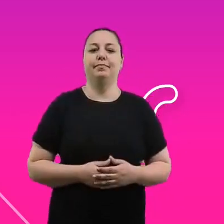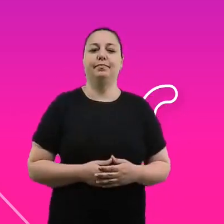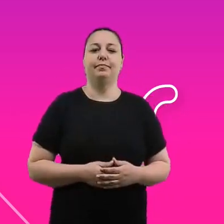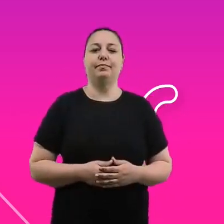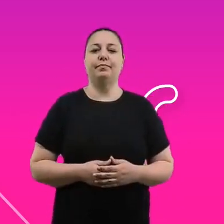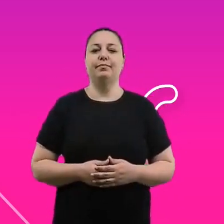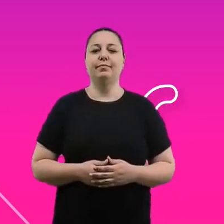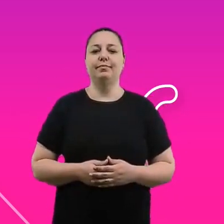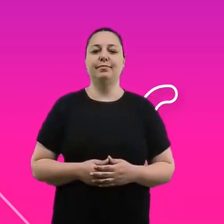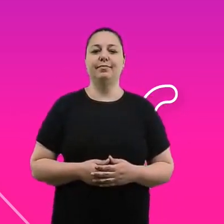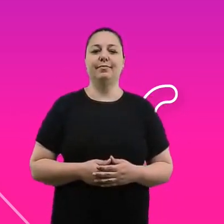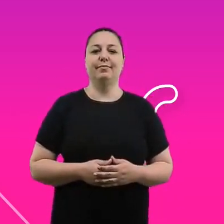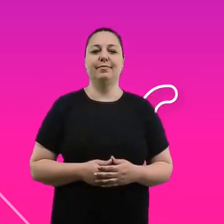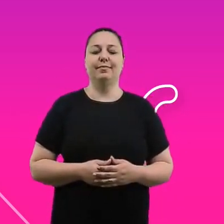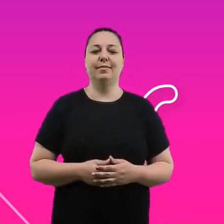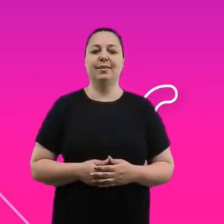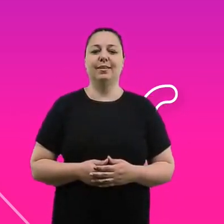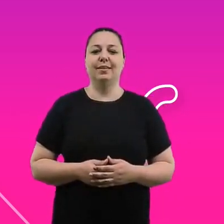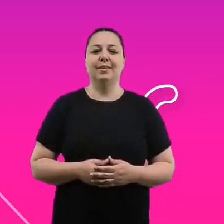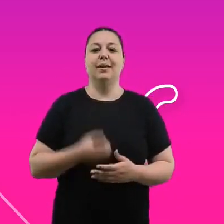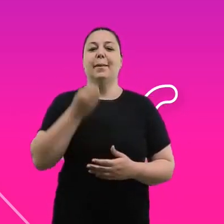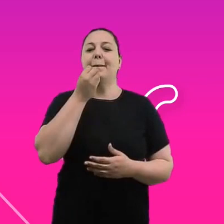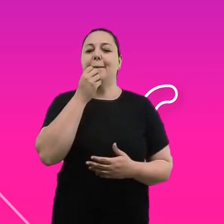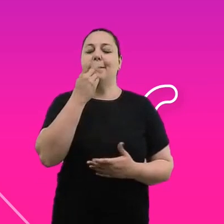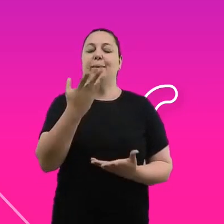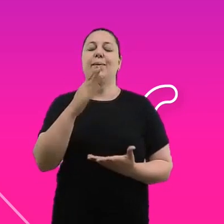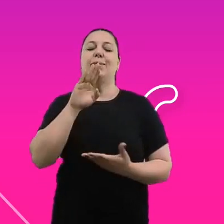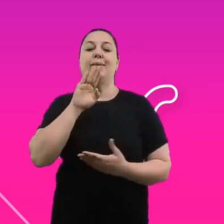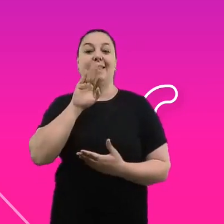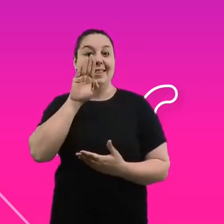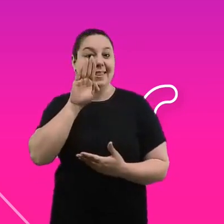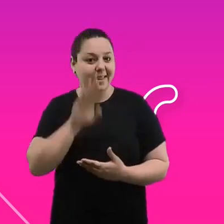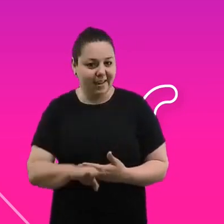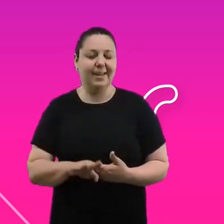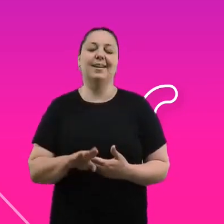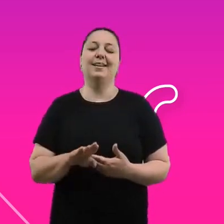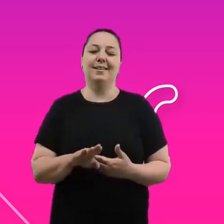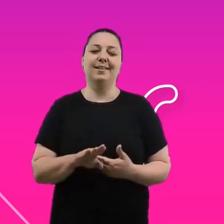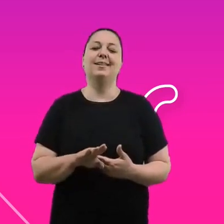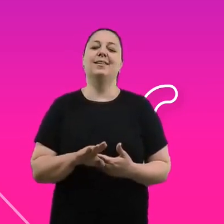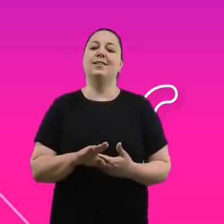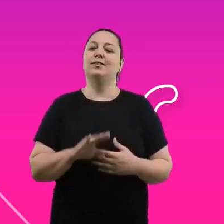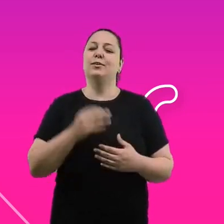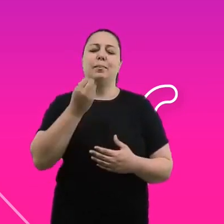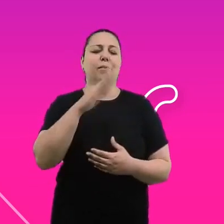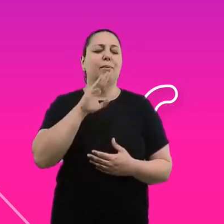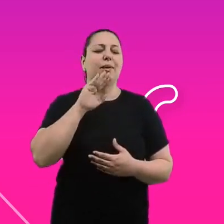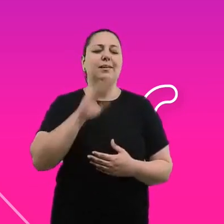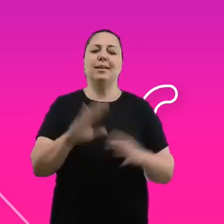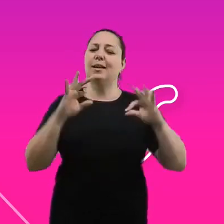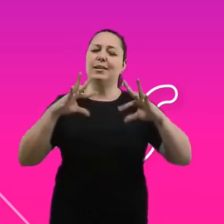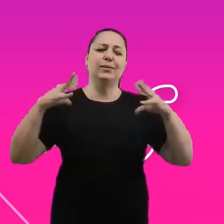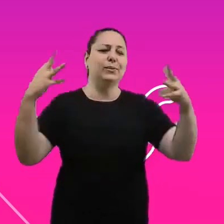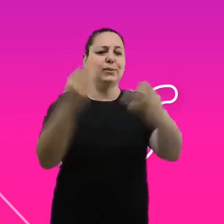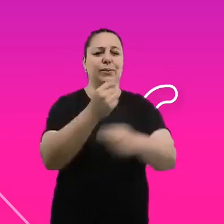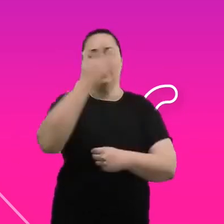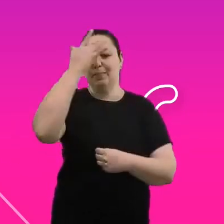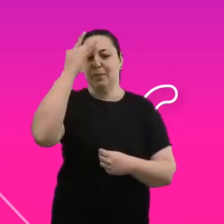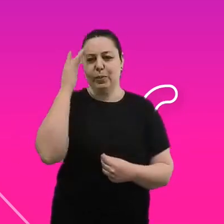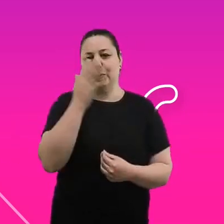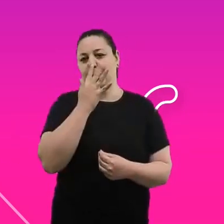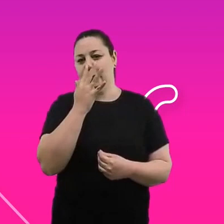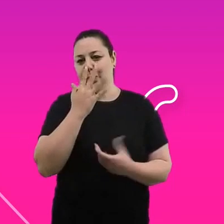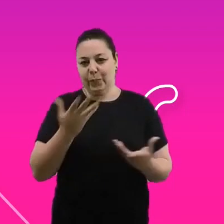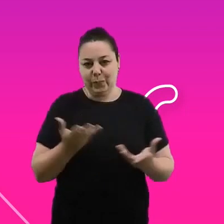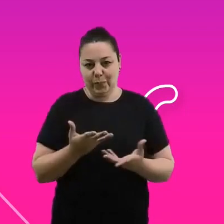Bem-vindos. Boa tarde, Rodrigo. Boa tarde, Fernanda. Boa tarde a todos os nossos espectadores. Inicialmente, eu queria agradecer